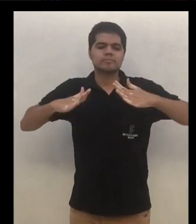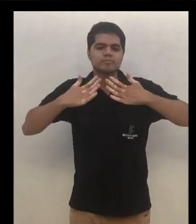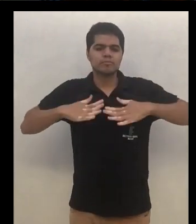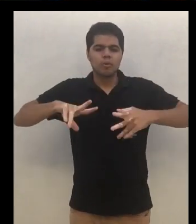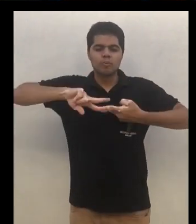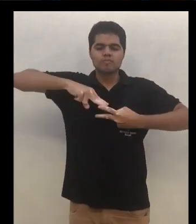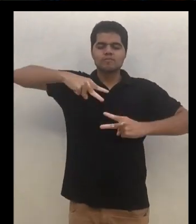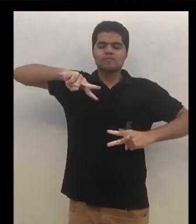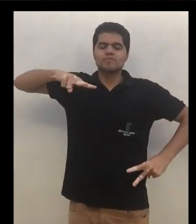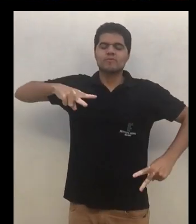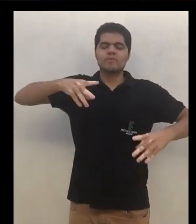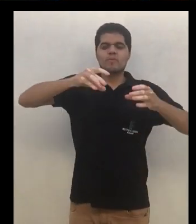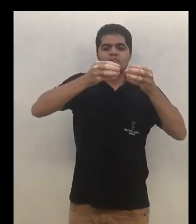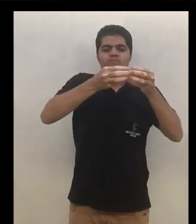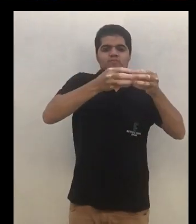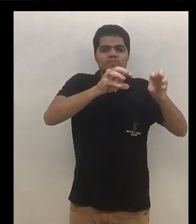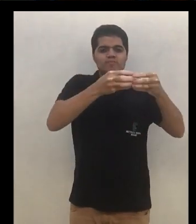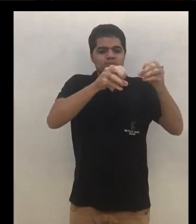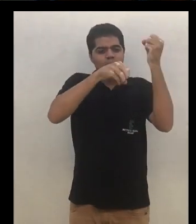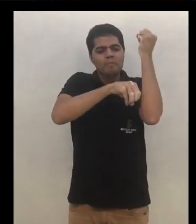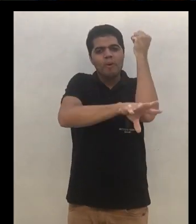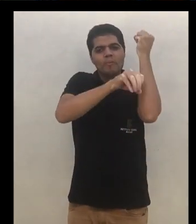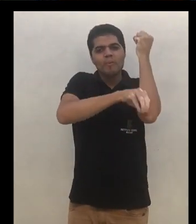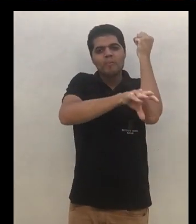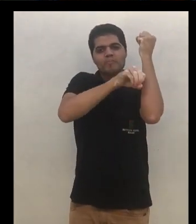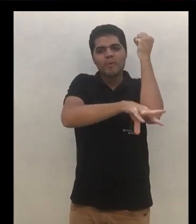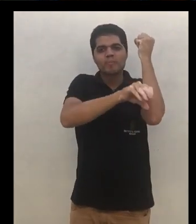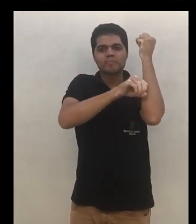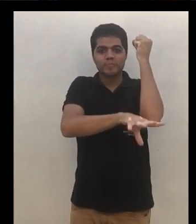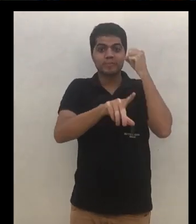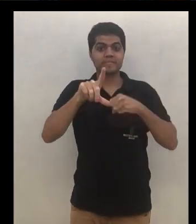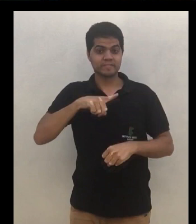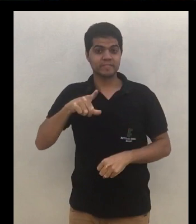ovular. Perceberam? Então, o sistema orgânico, você